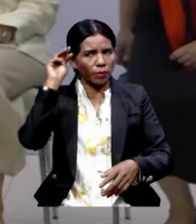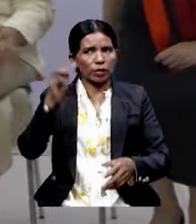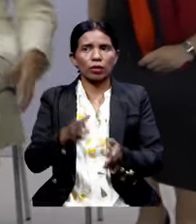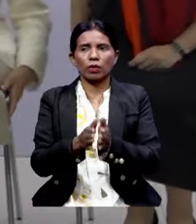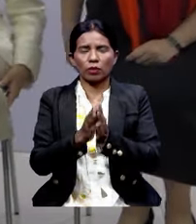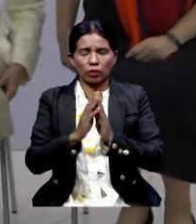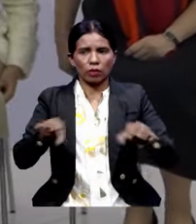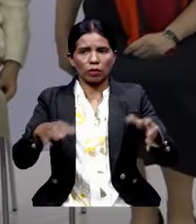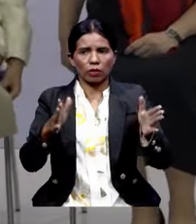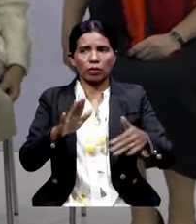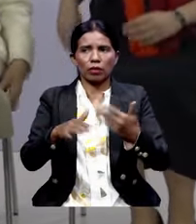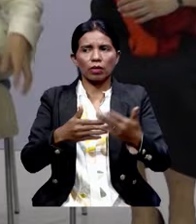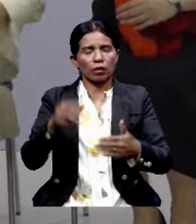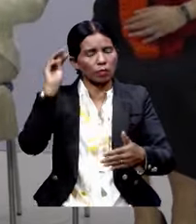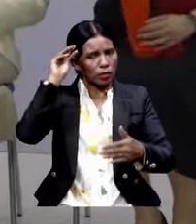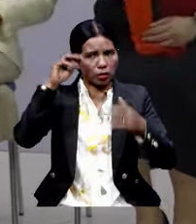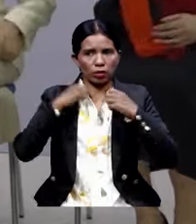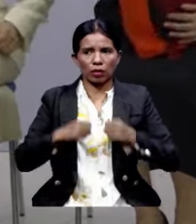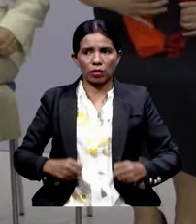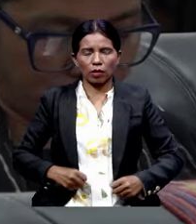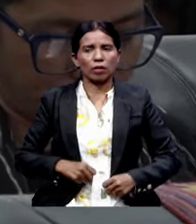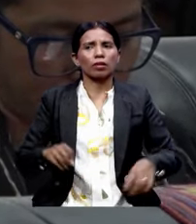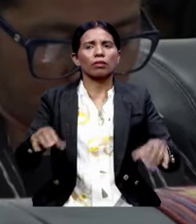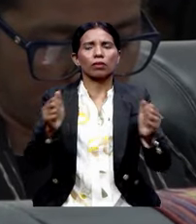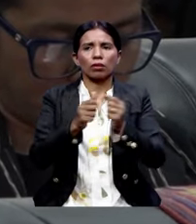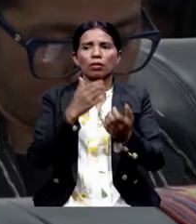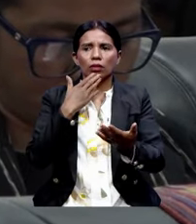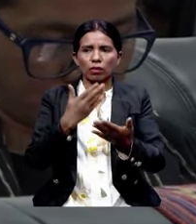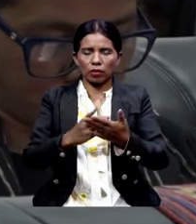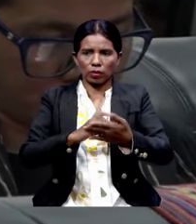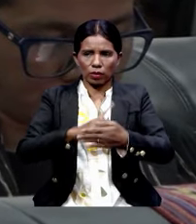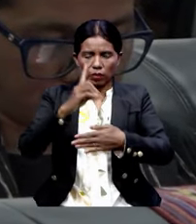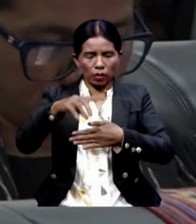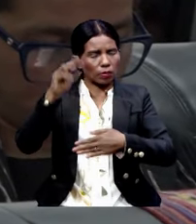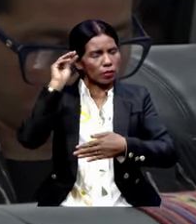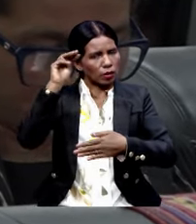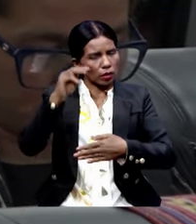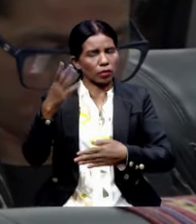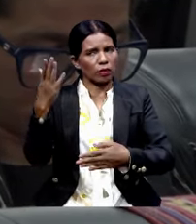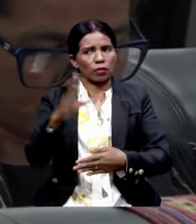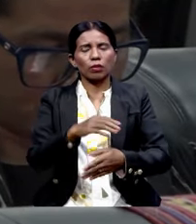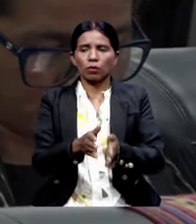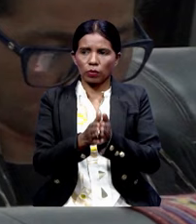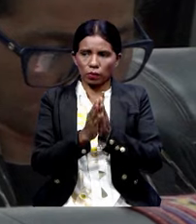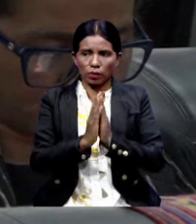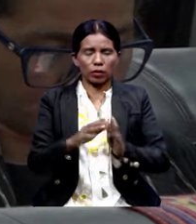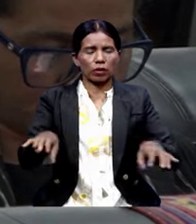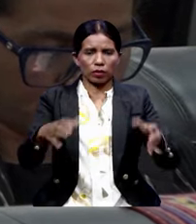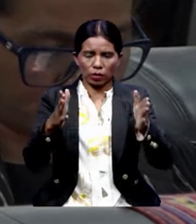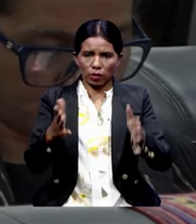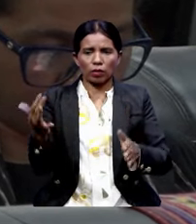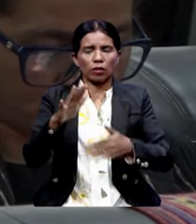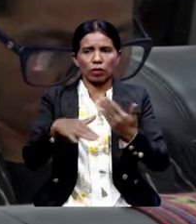ba funcionário toma que o Ministério Saúde ato serviço rodia co de desenvolve Ministério refere no Husu Mos ba profissional saúde